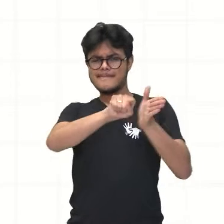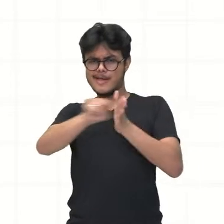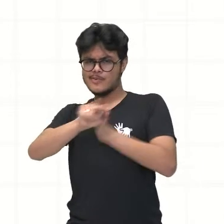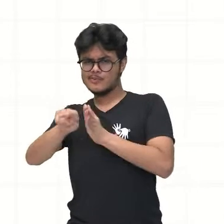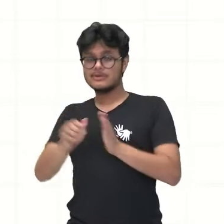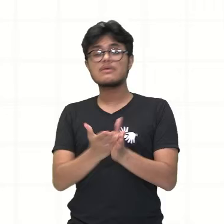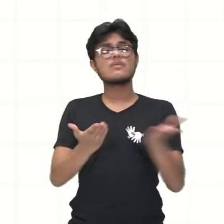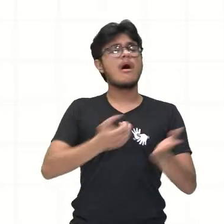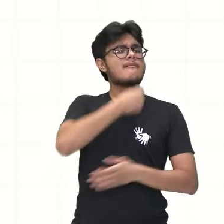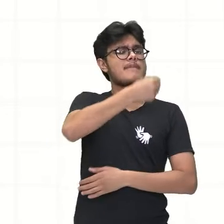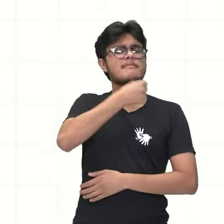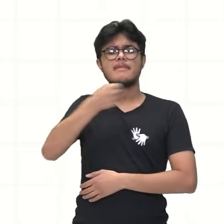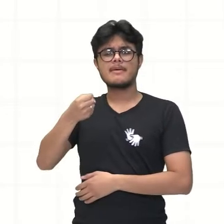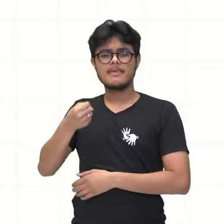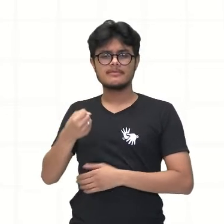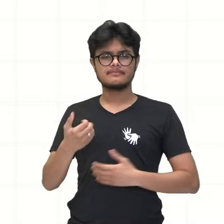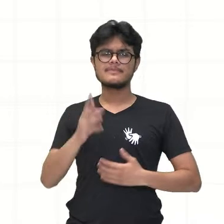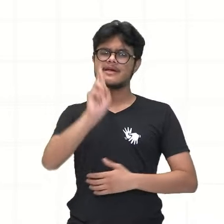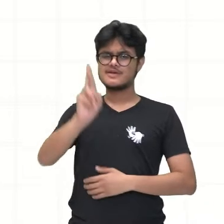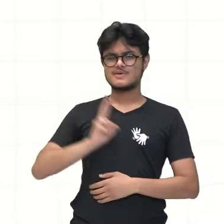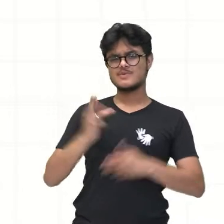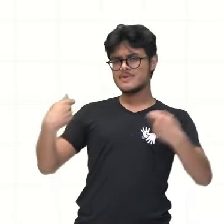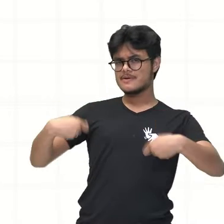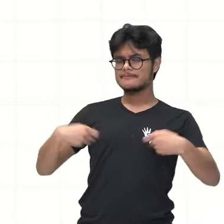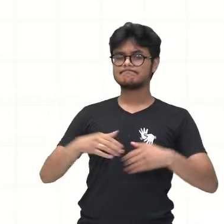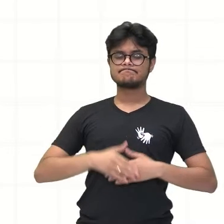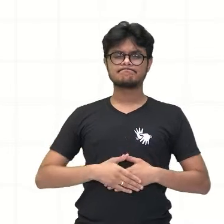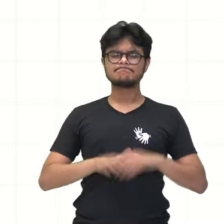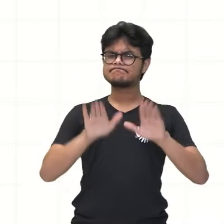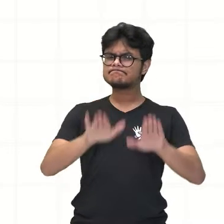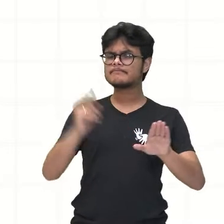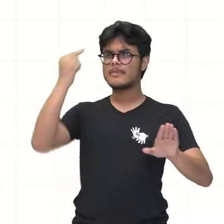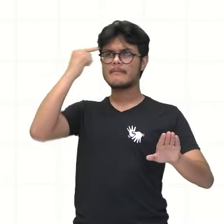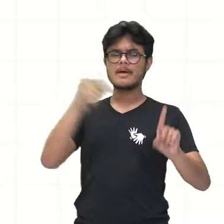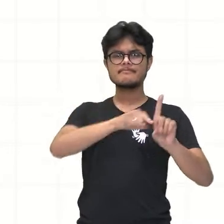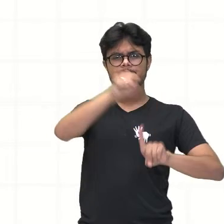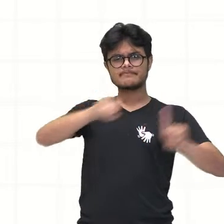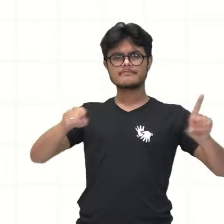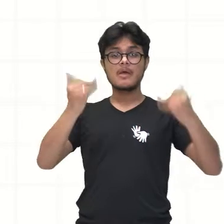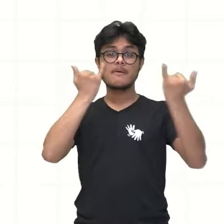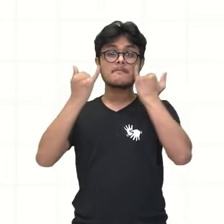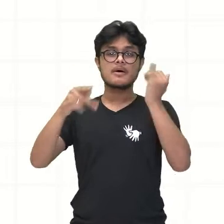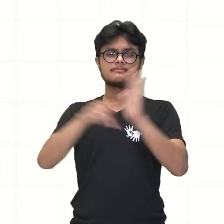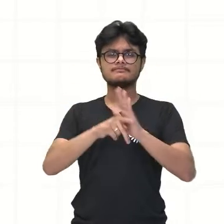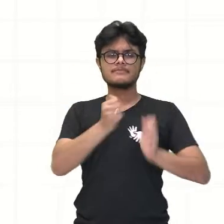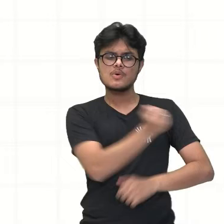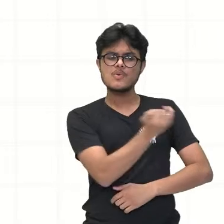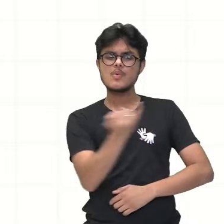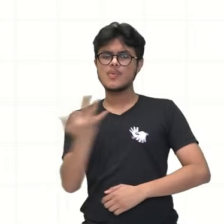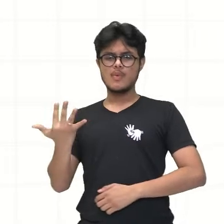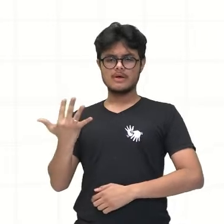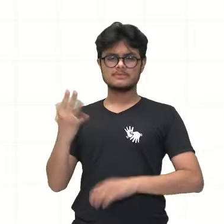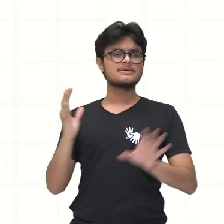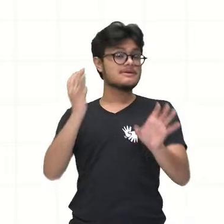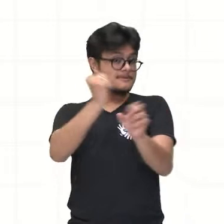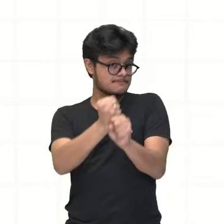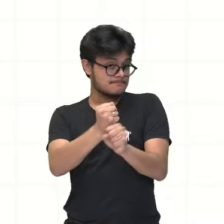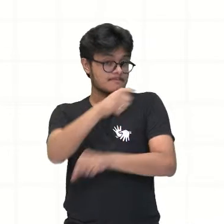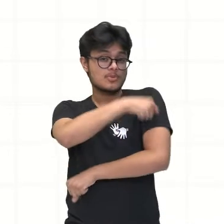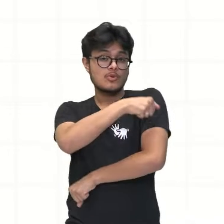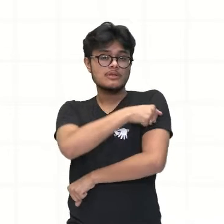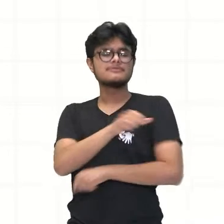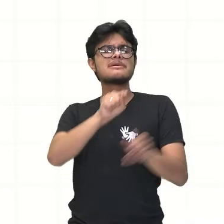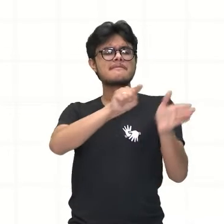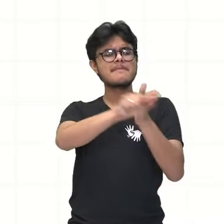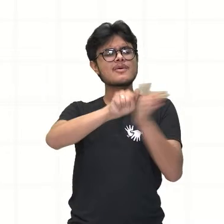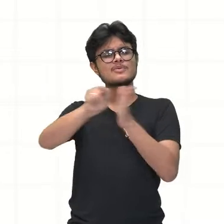entrevistados? Muito bem, então a gente olha para o gráfico e consegue definir qual foi o total de alunos